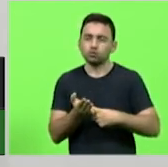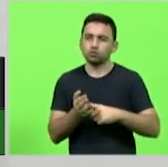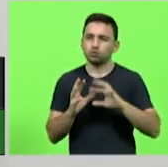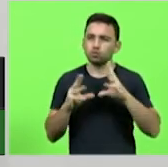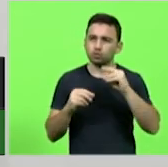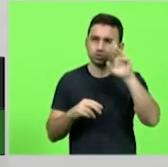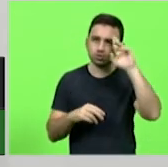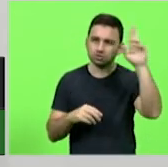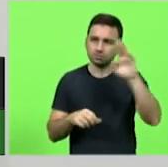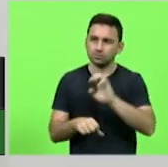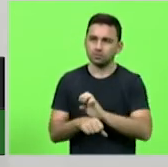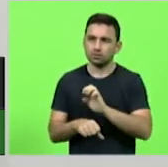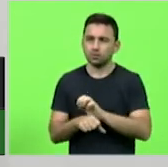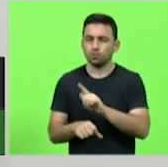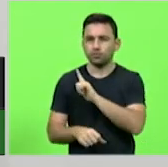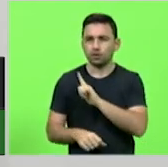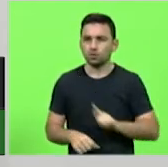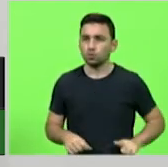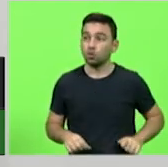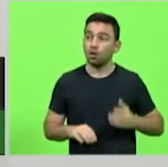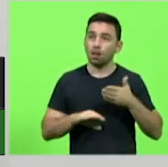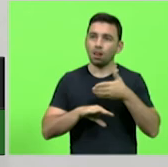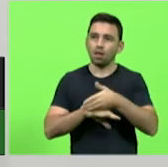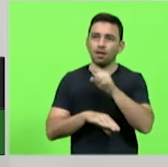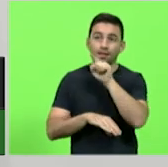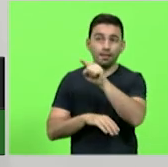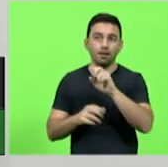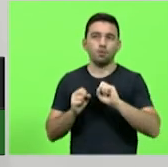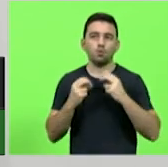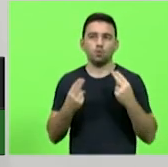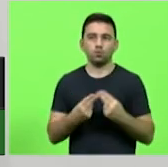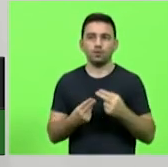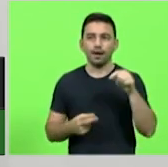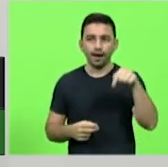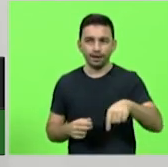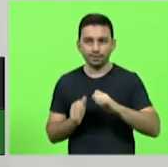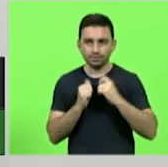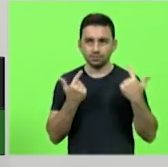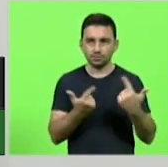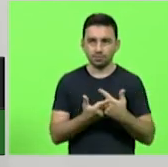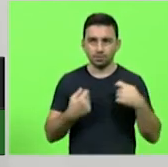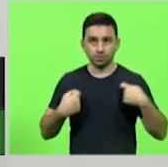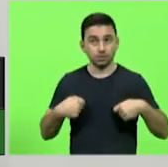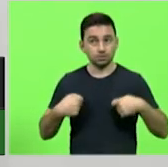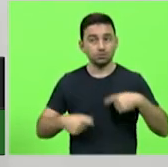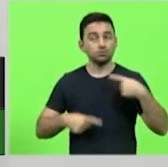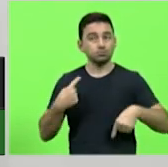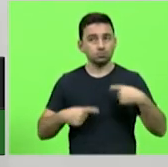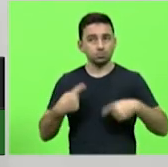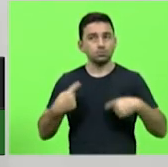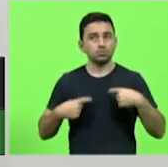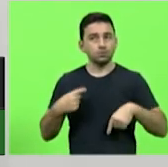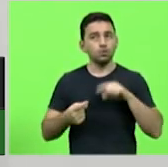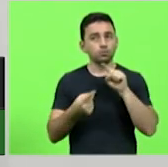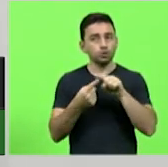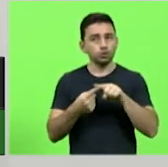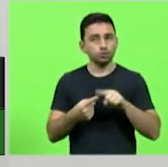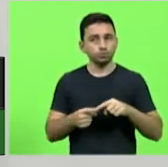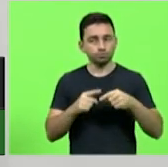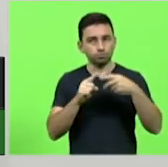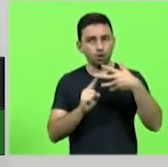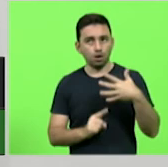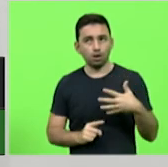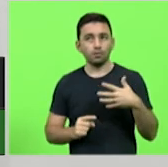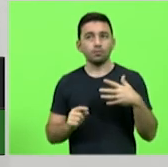e governadores na ONU. O Parlamento tem um papel importante no debate dos objetivos, pois poderemos